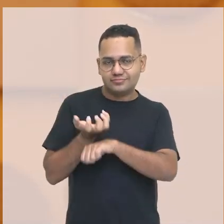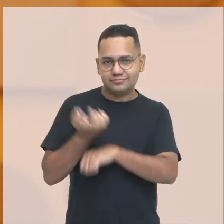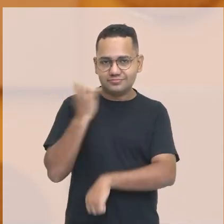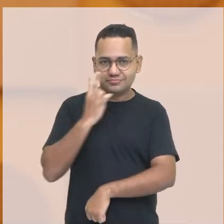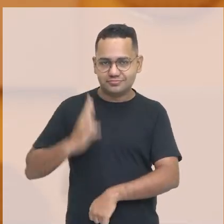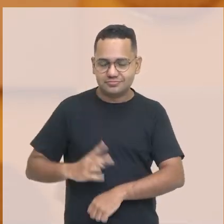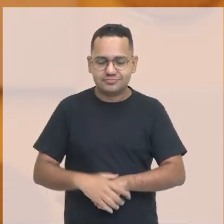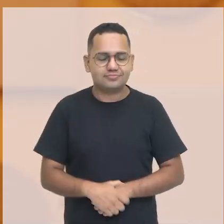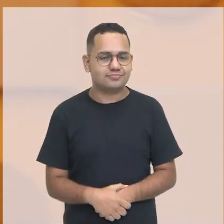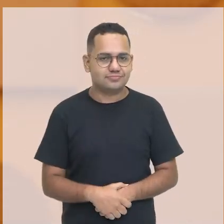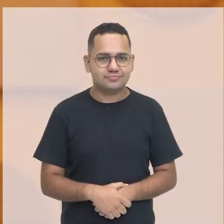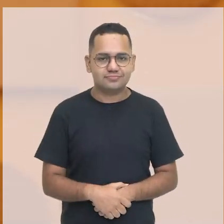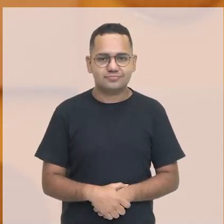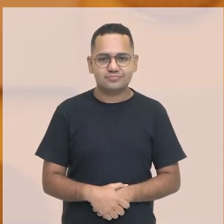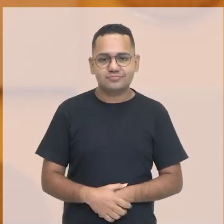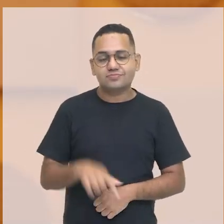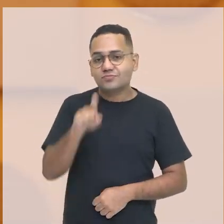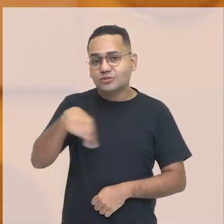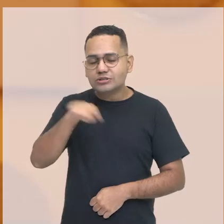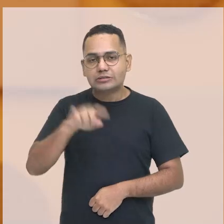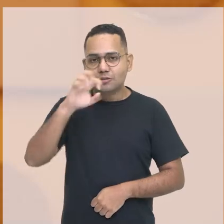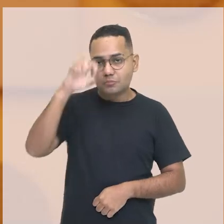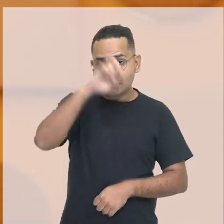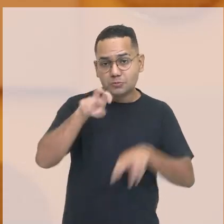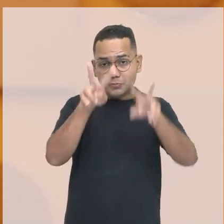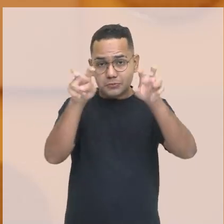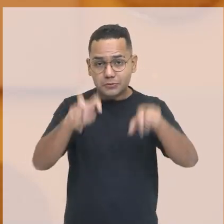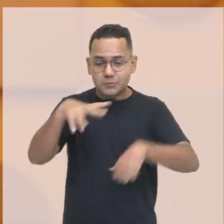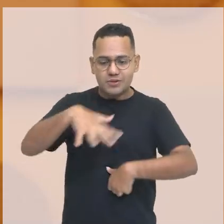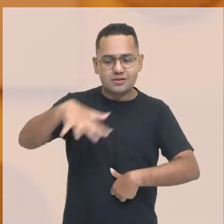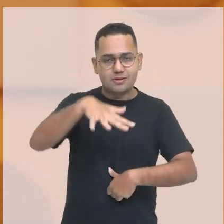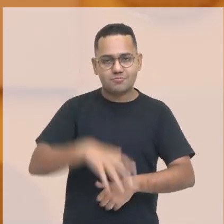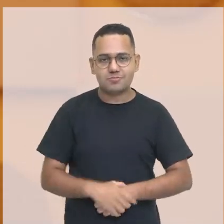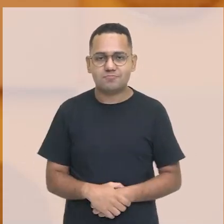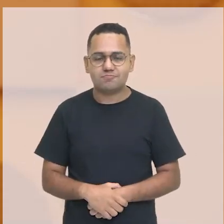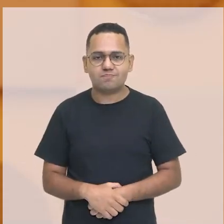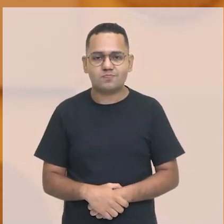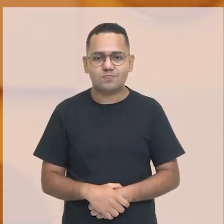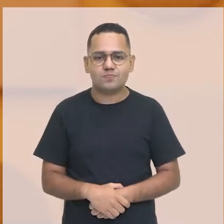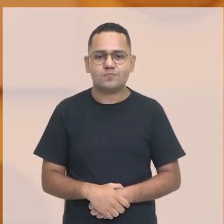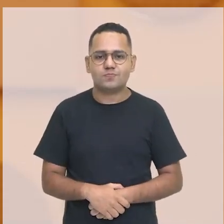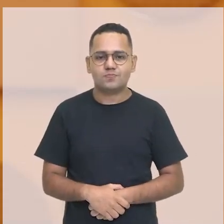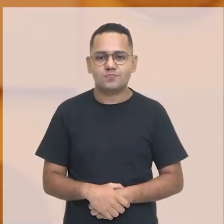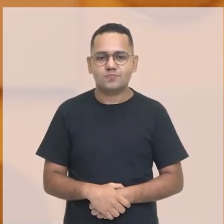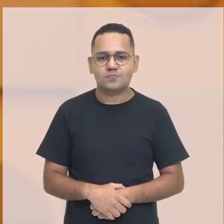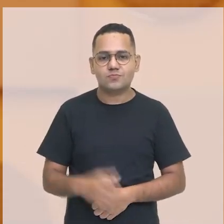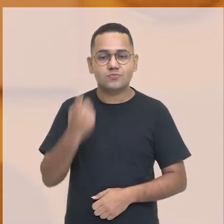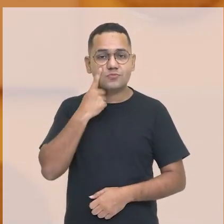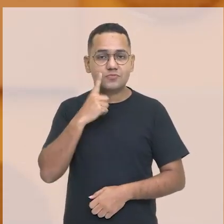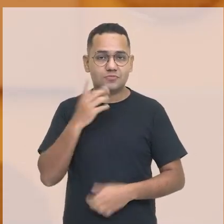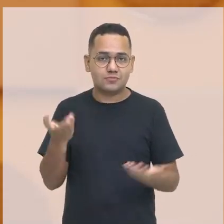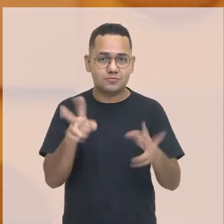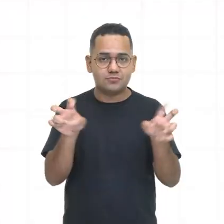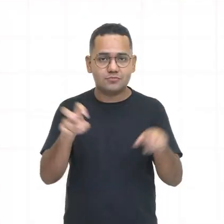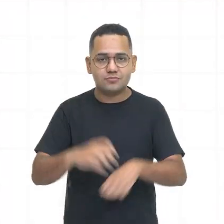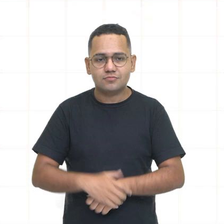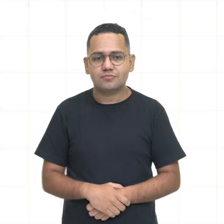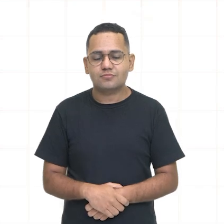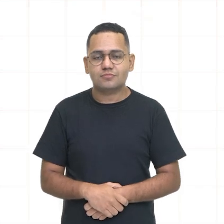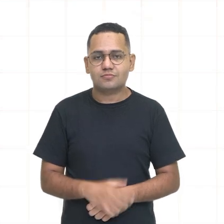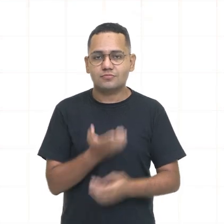seu anfitrião nessa nossa viagem magnífica pelo conhecimento da história. Então vamos a ela, o tema de nossa aula. Vamos lá,